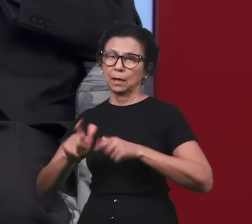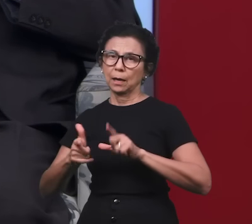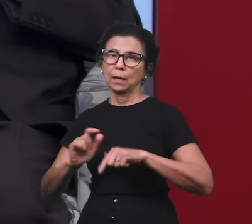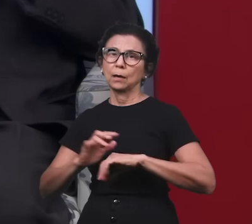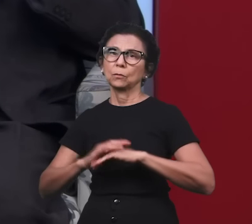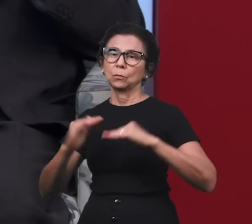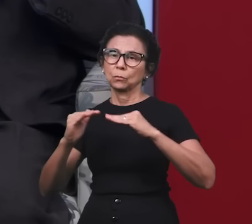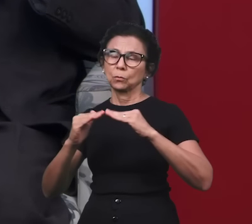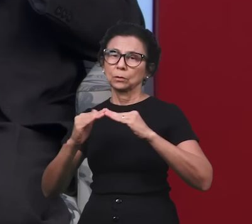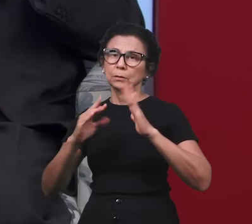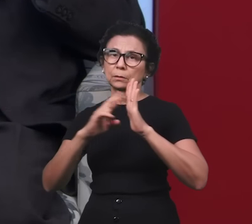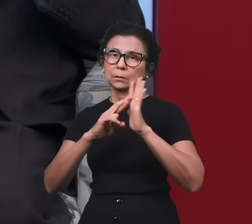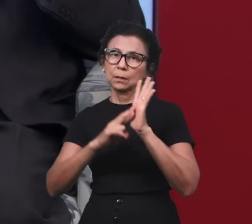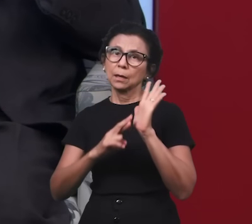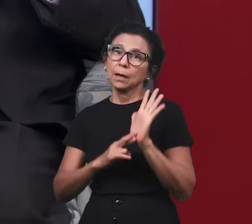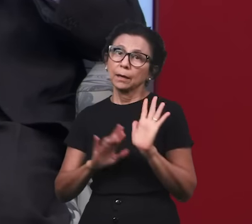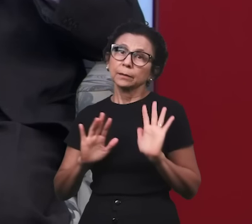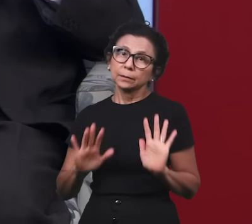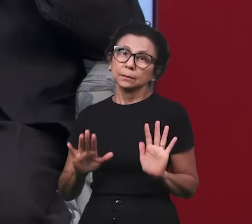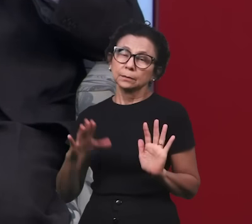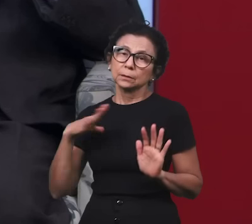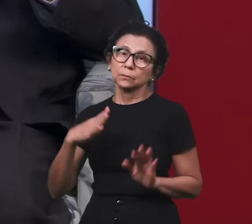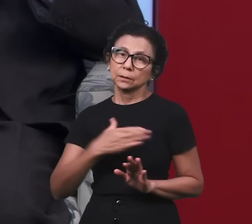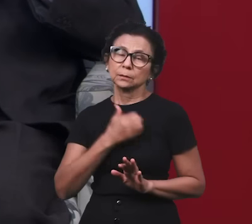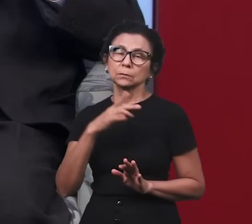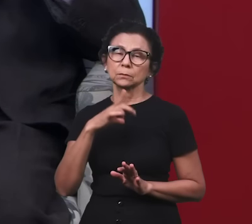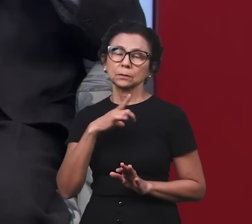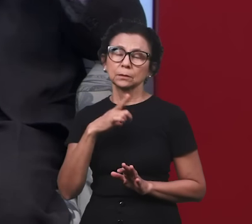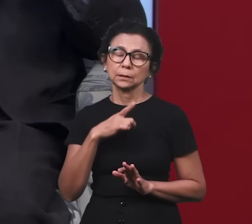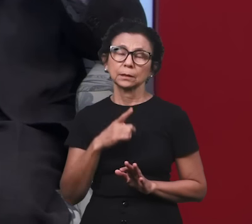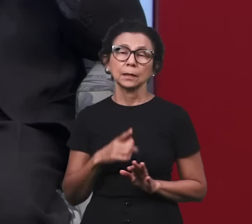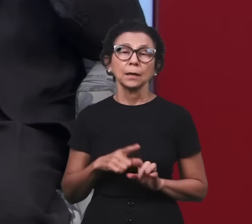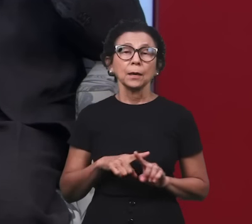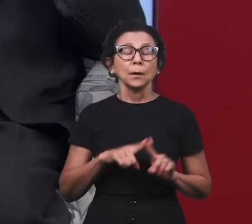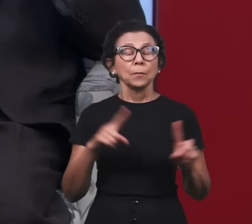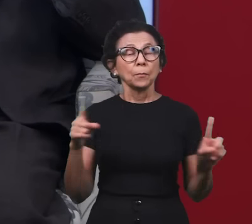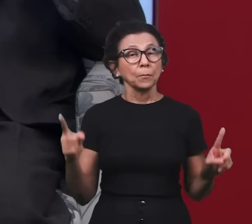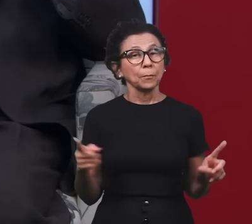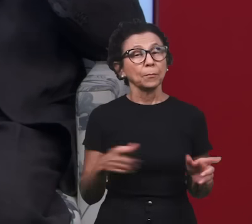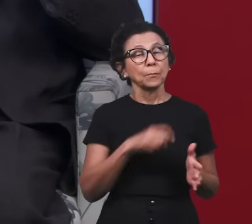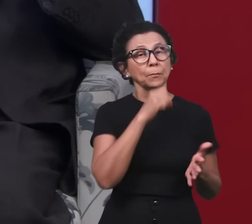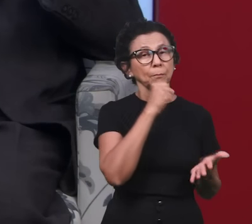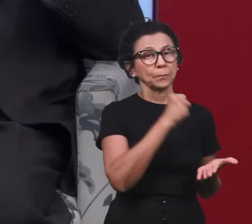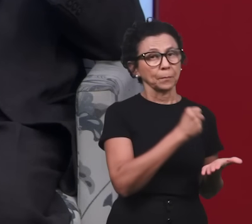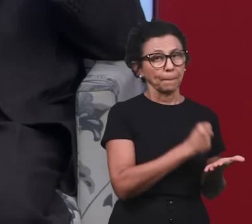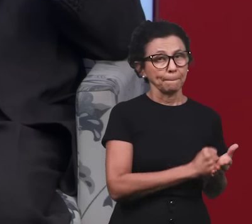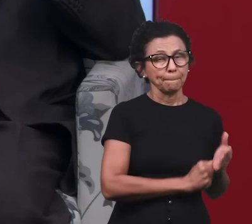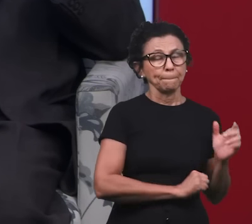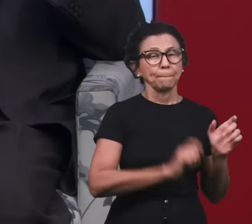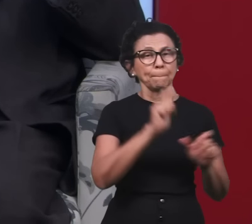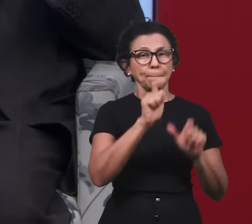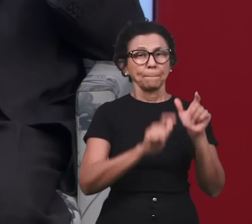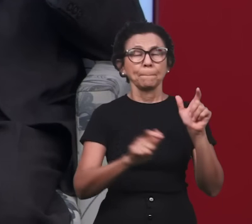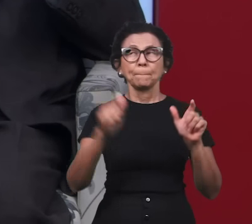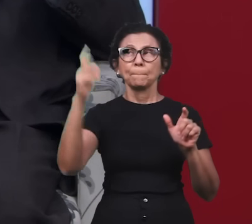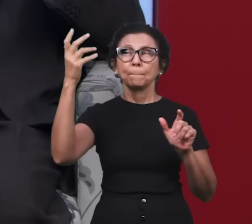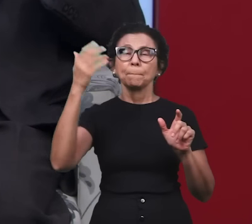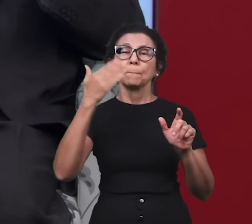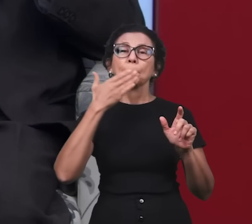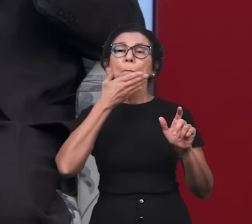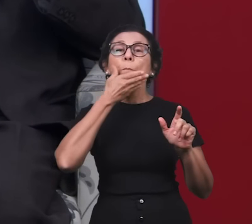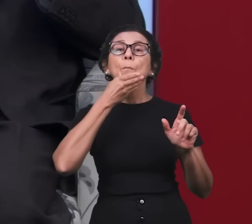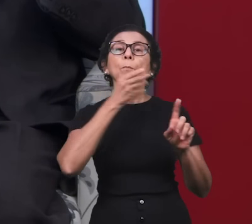Israel. Mas nós vimos que, através dos profetas do Velho Testamento, que